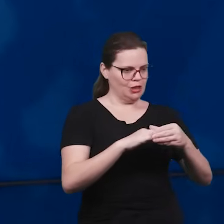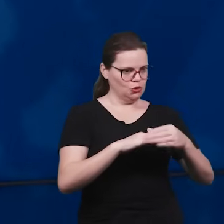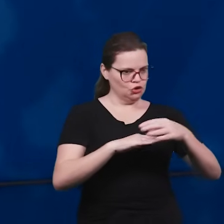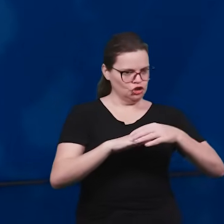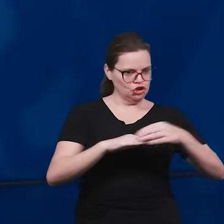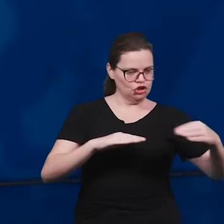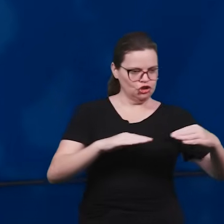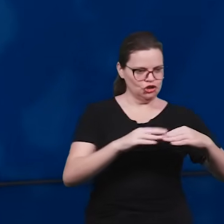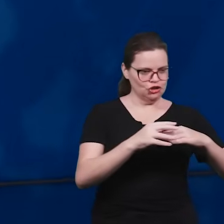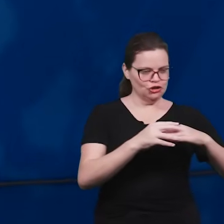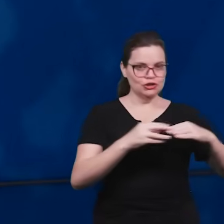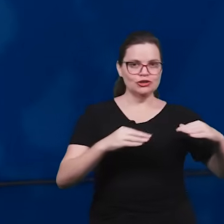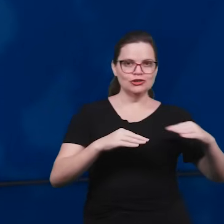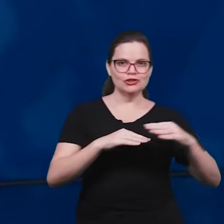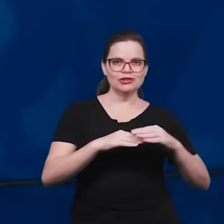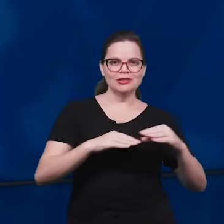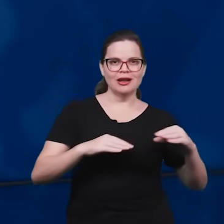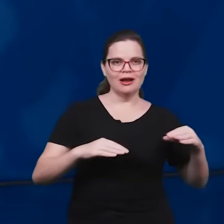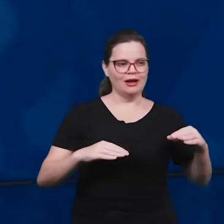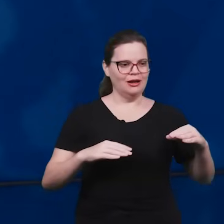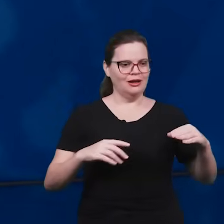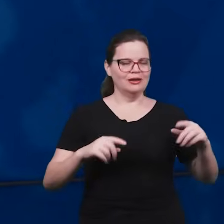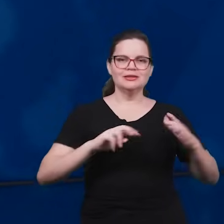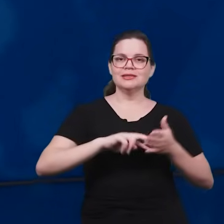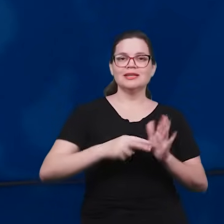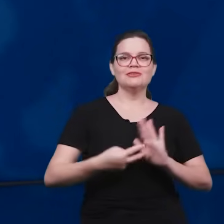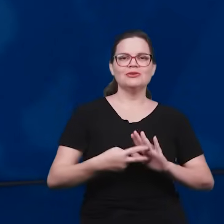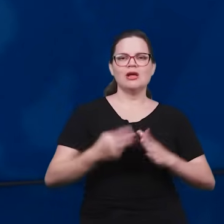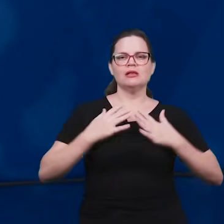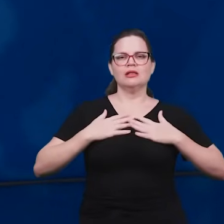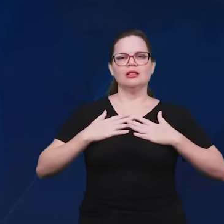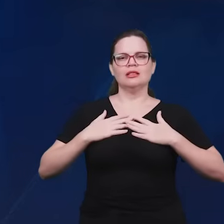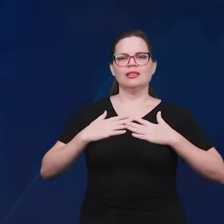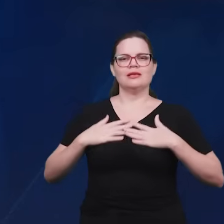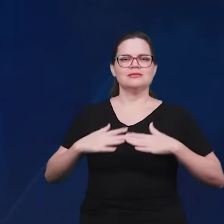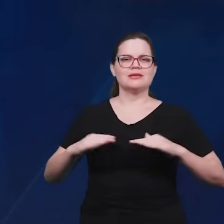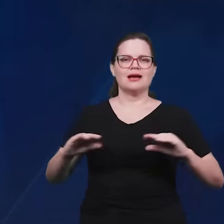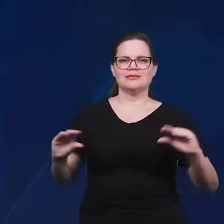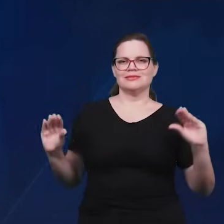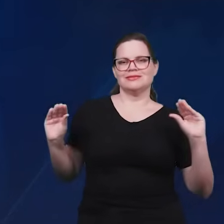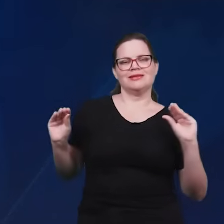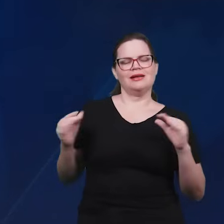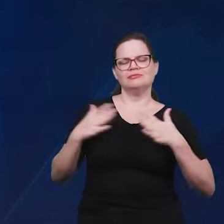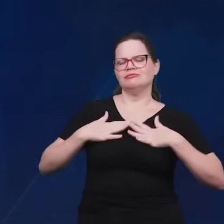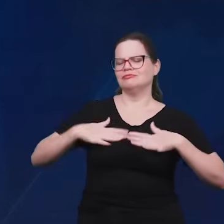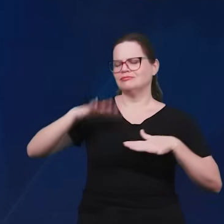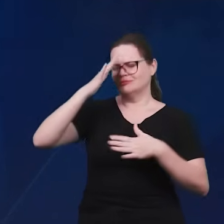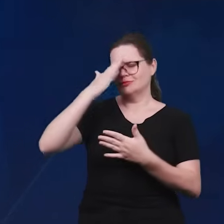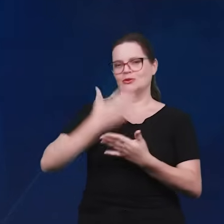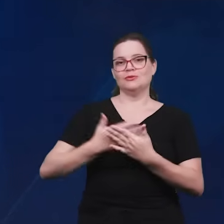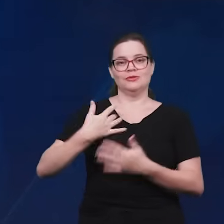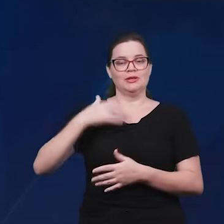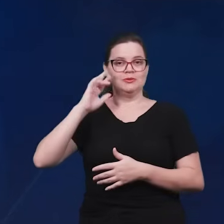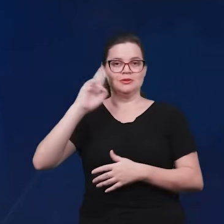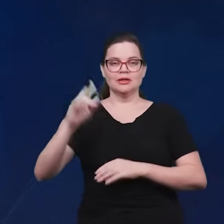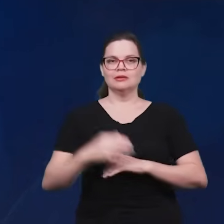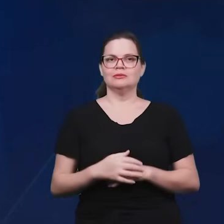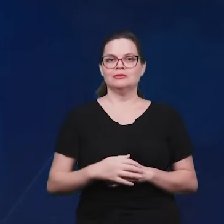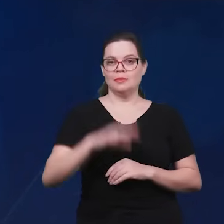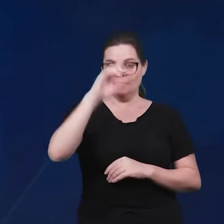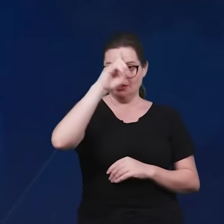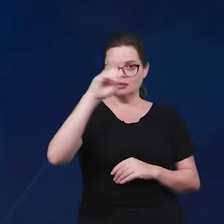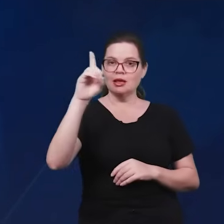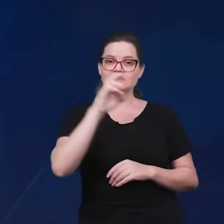de teus pés, ou seja, descansa no Senhor. A resposta de Deus é sempre assim,